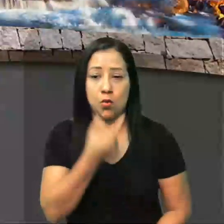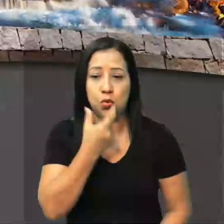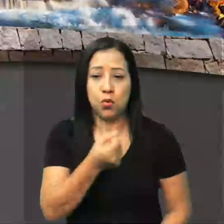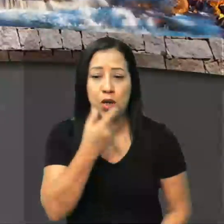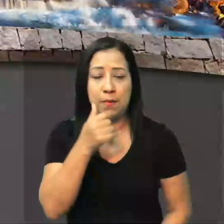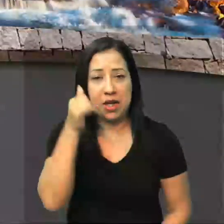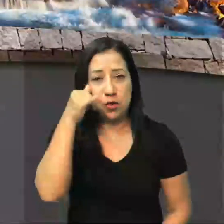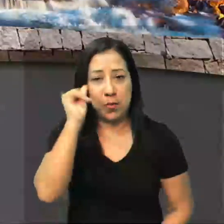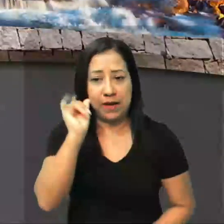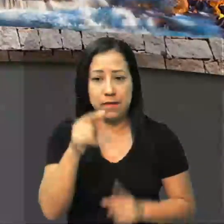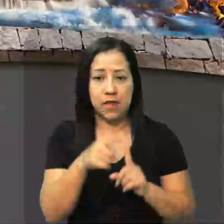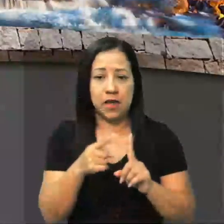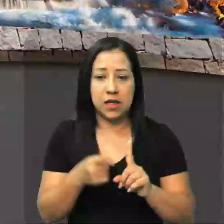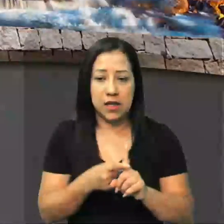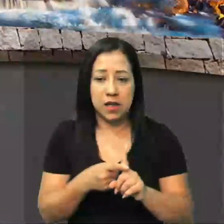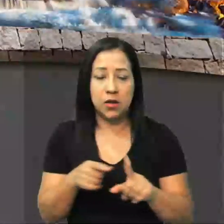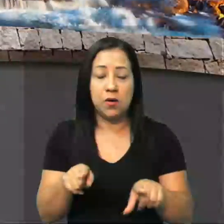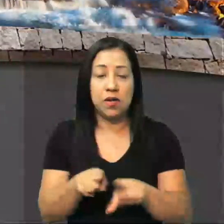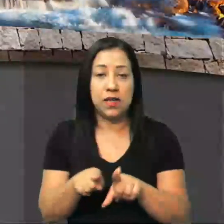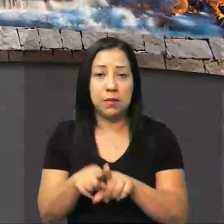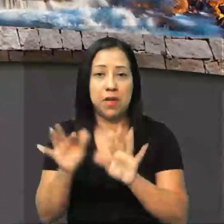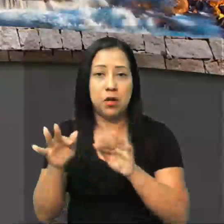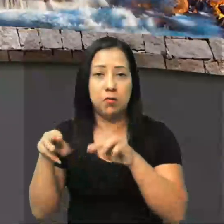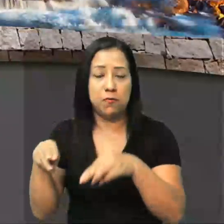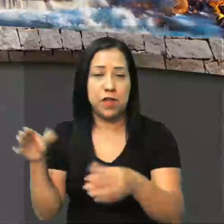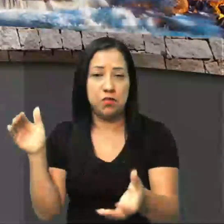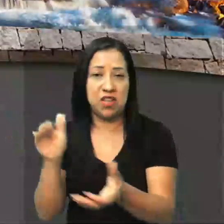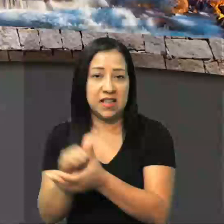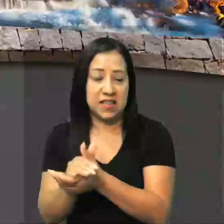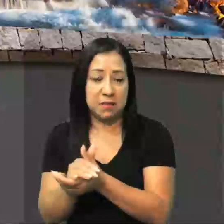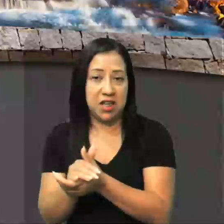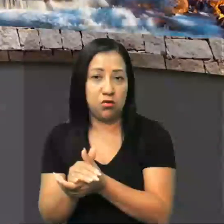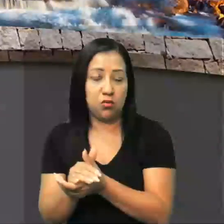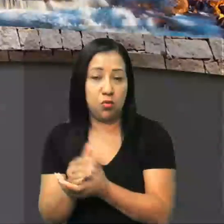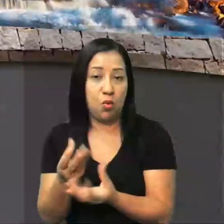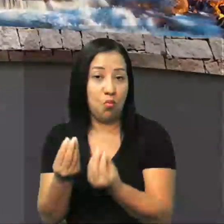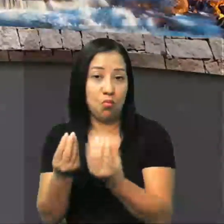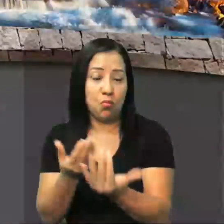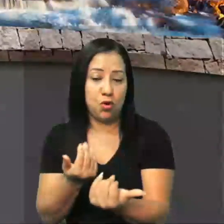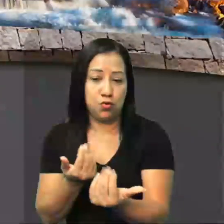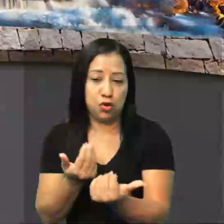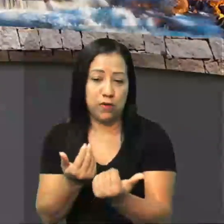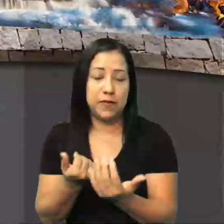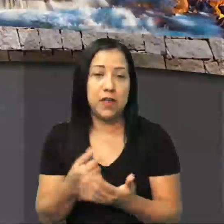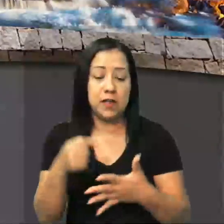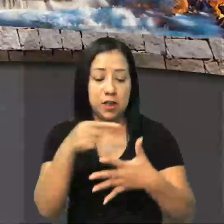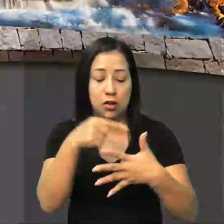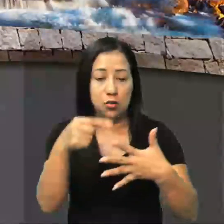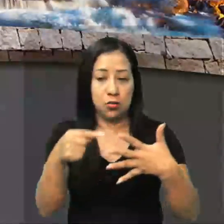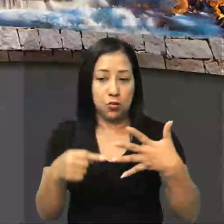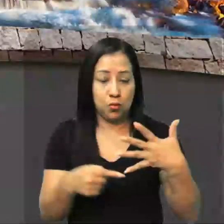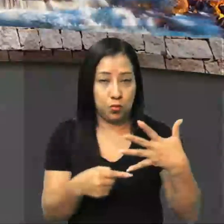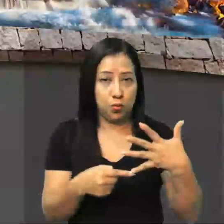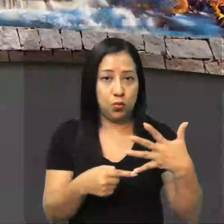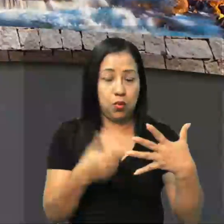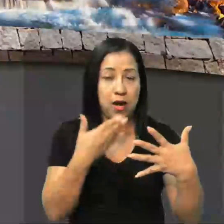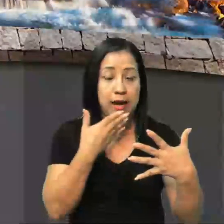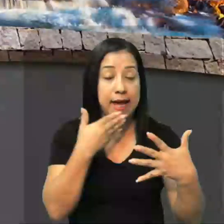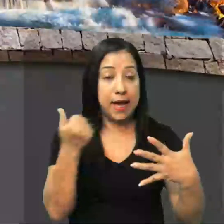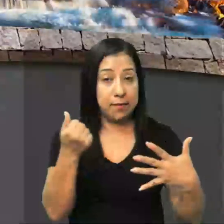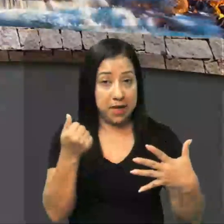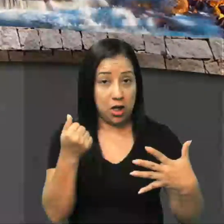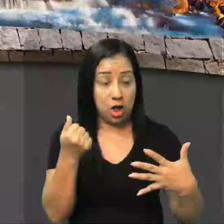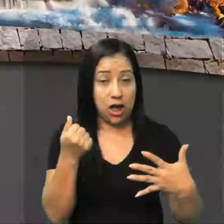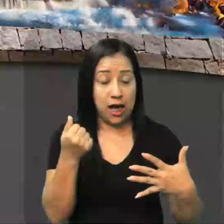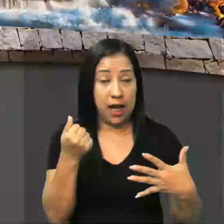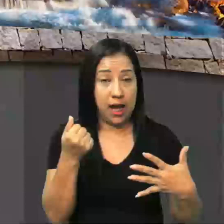anticonceptivos e o fim do casamento precoce. Esses 5 fatores vão levar a população brasileira a um grande